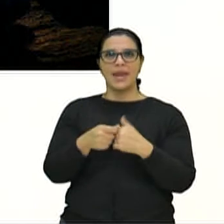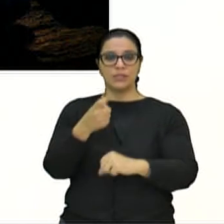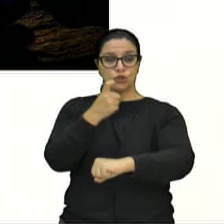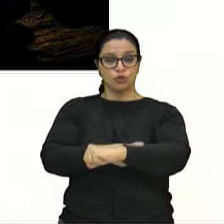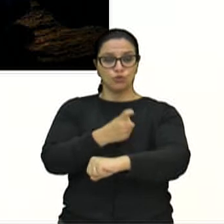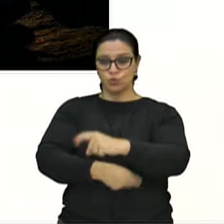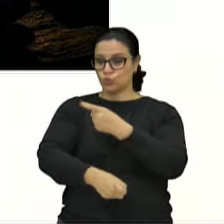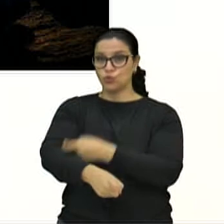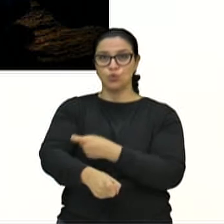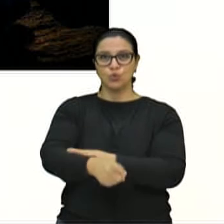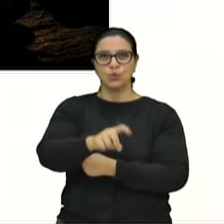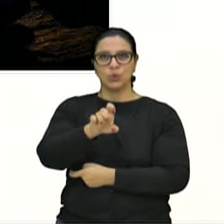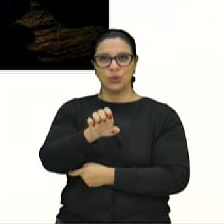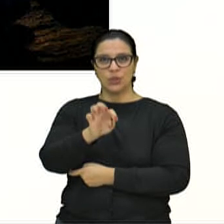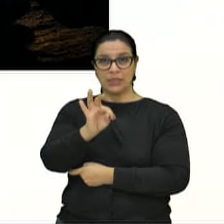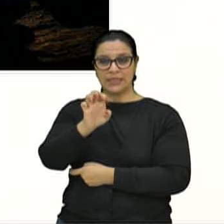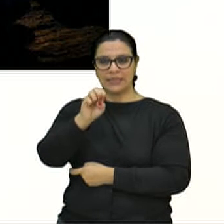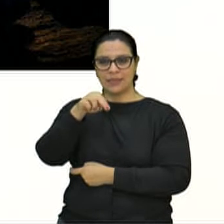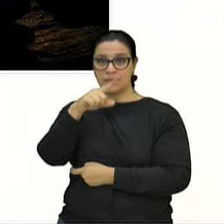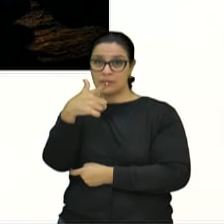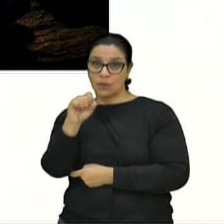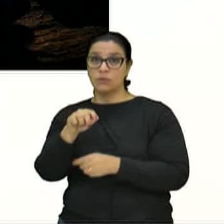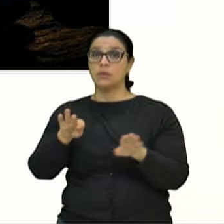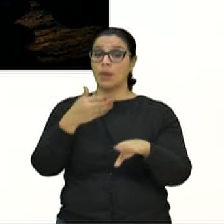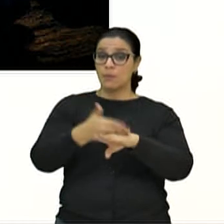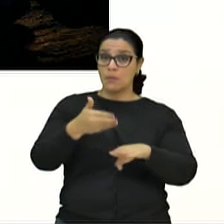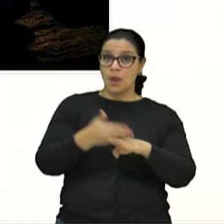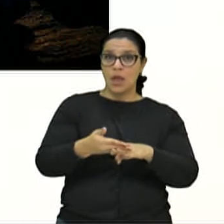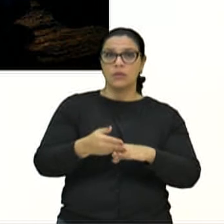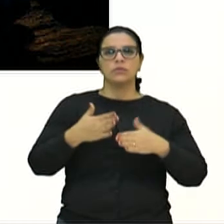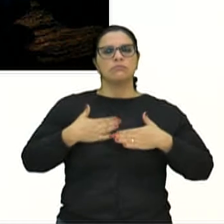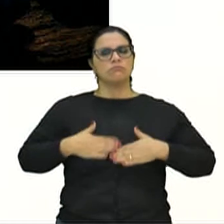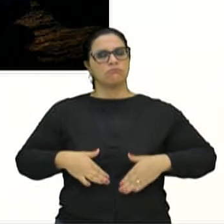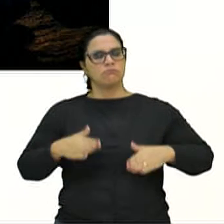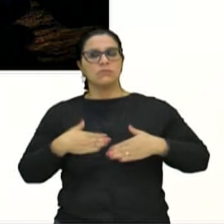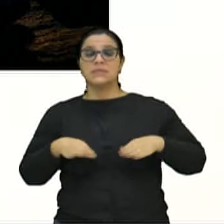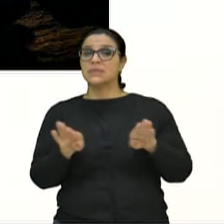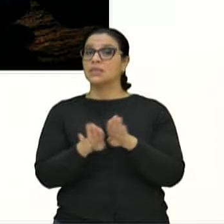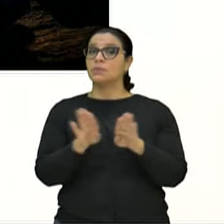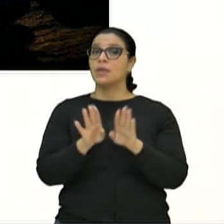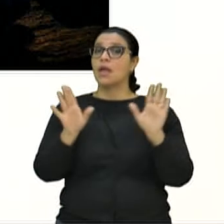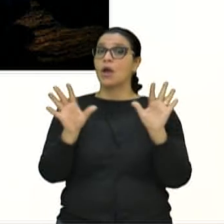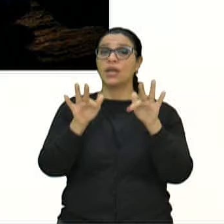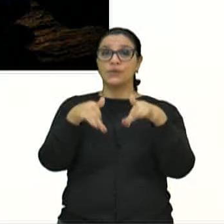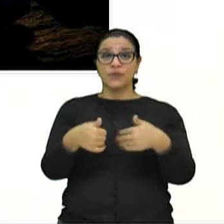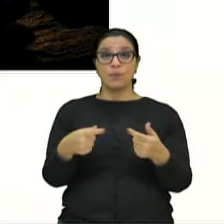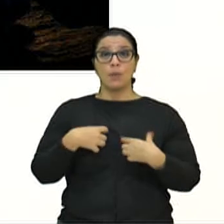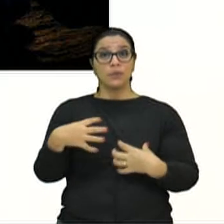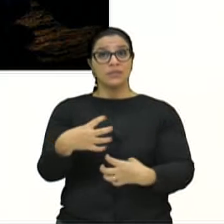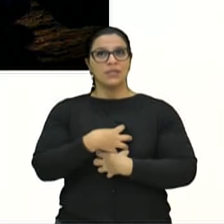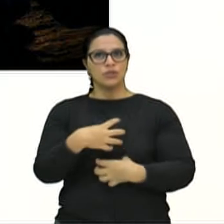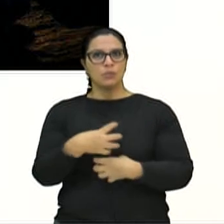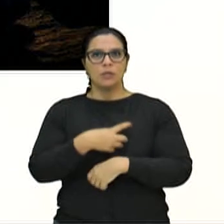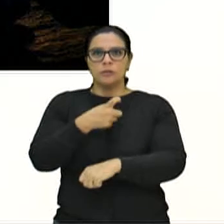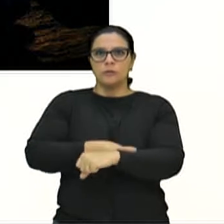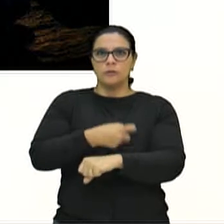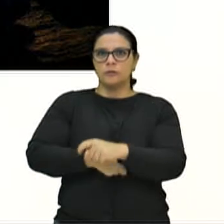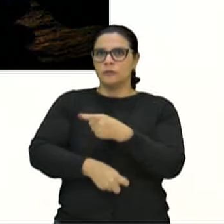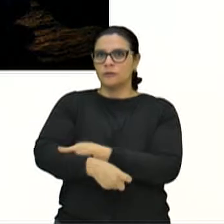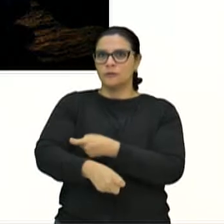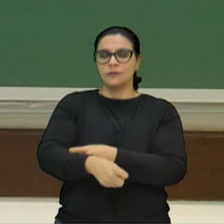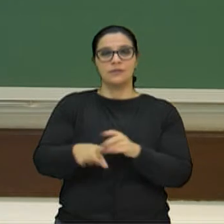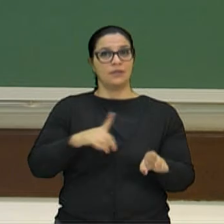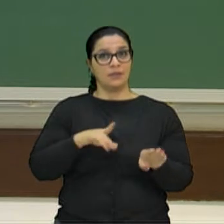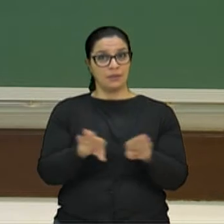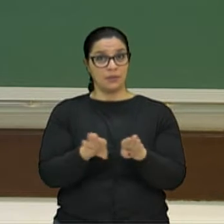várias origens. As práticas do relaxamento são muito indicadas para a eliminação dessas tensões. Então, para vocês